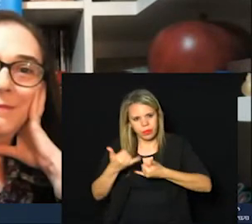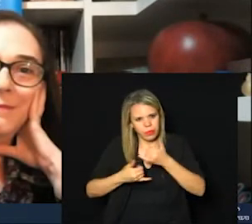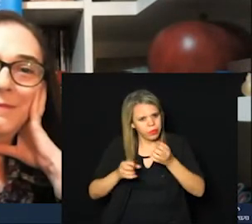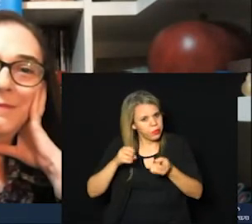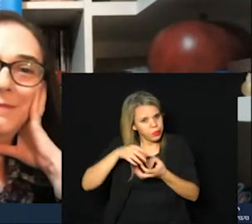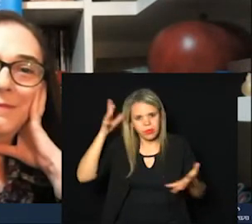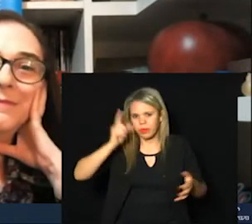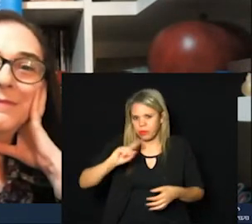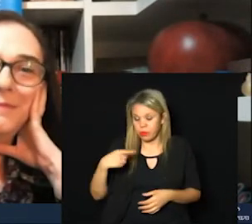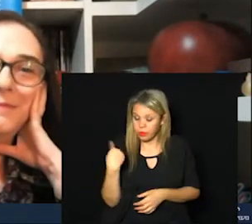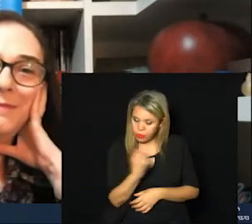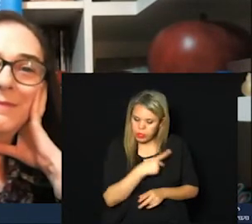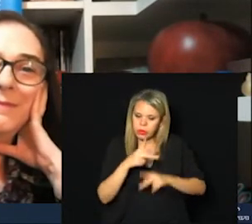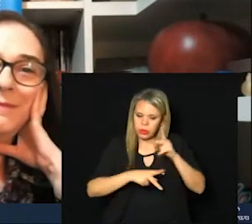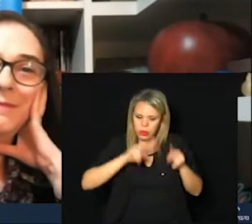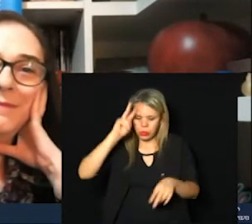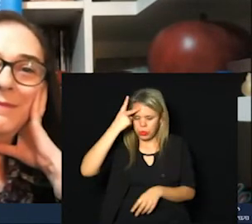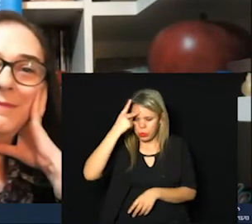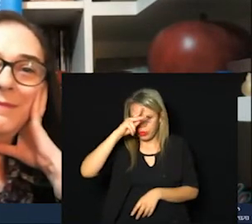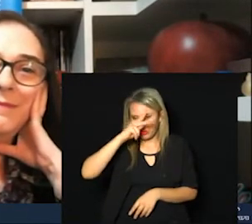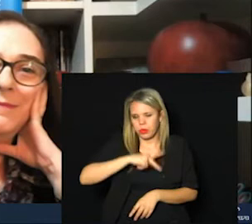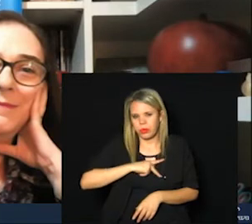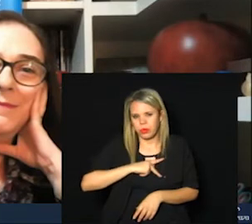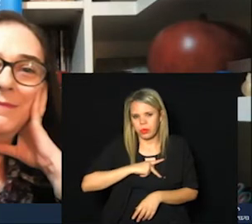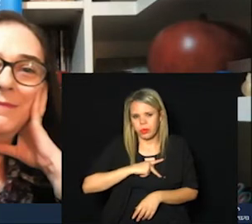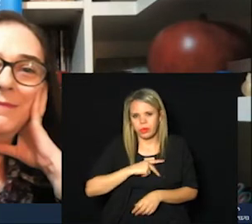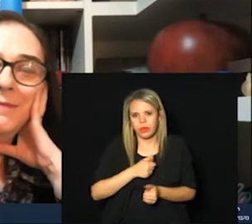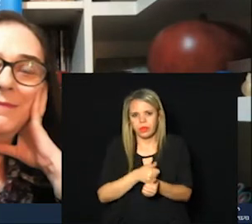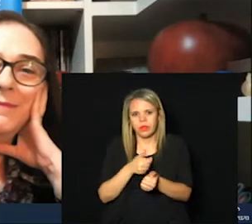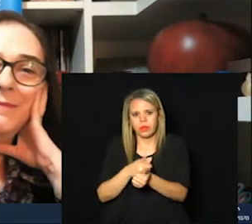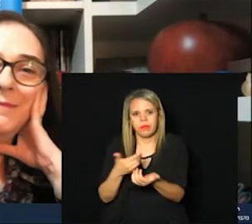somos nós que mudamos, a nós mesmos e ao nosso redor.